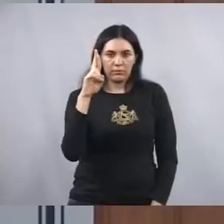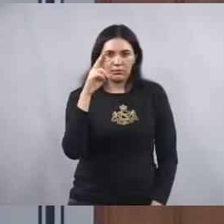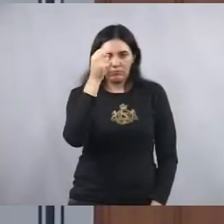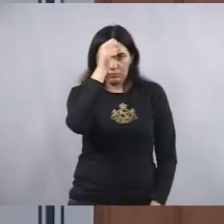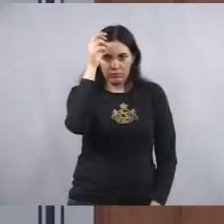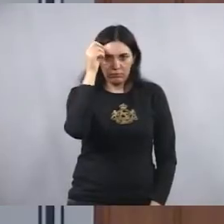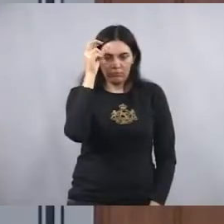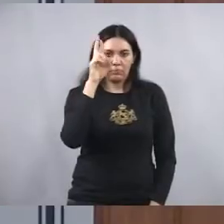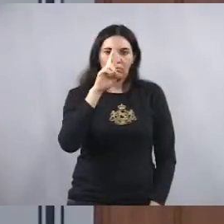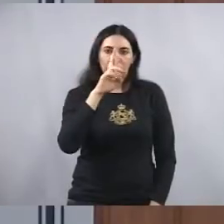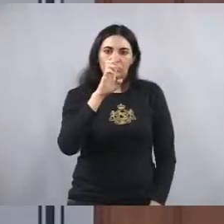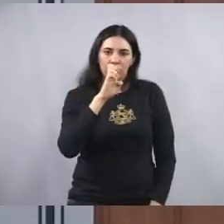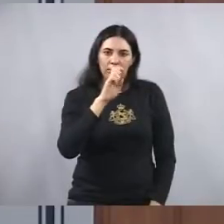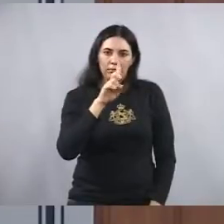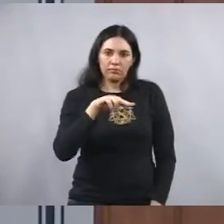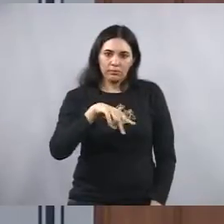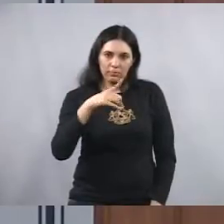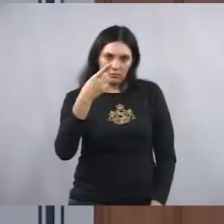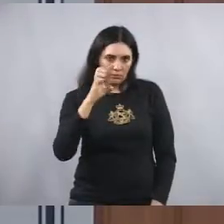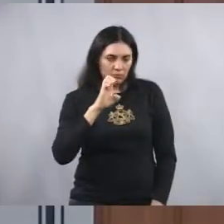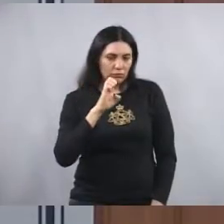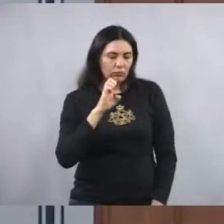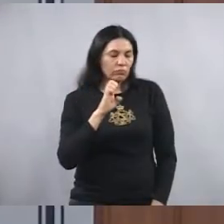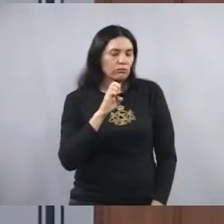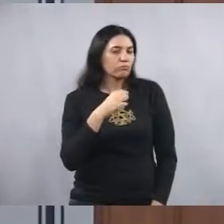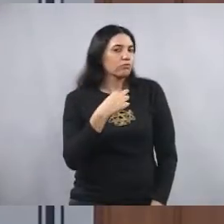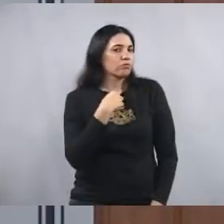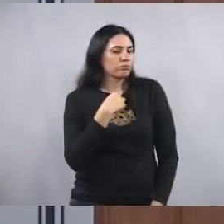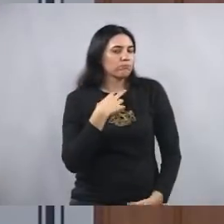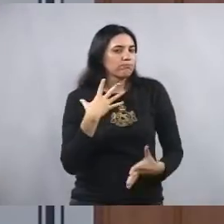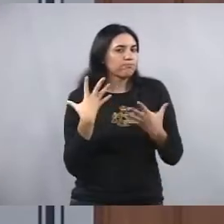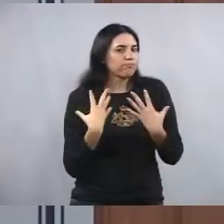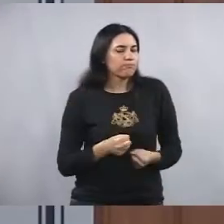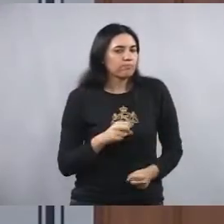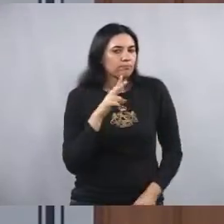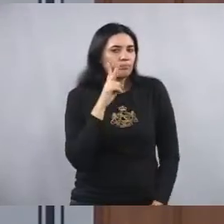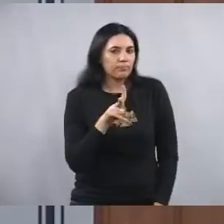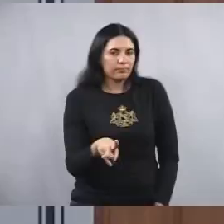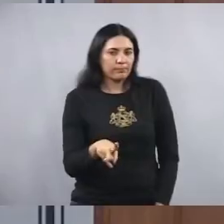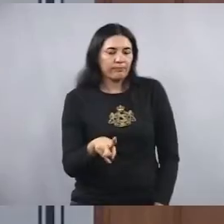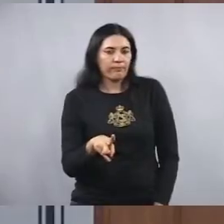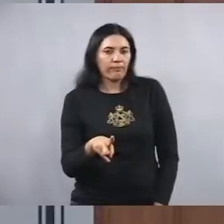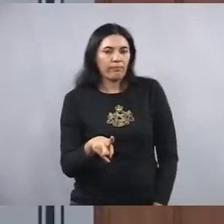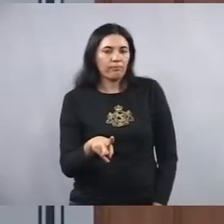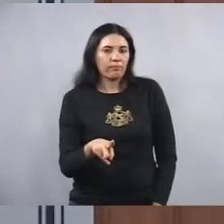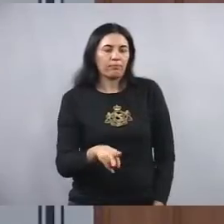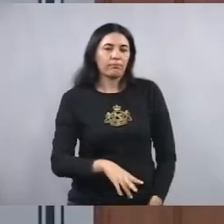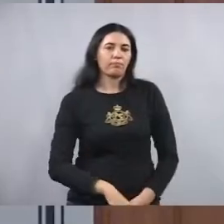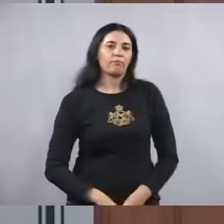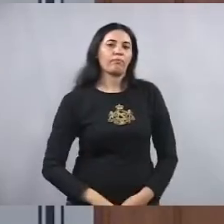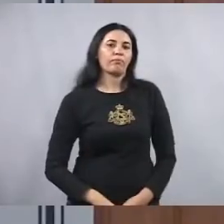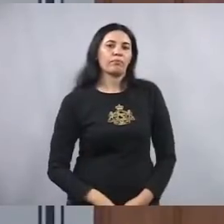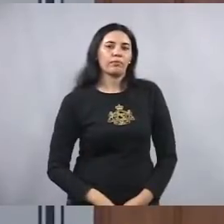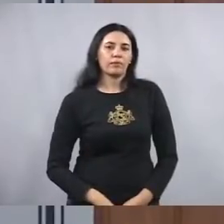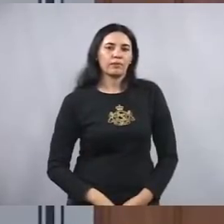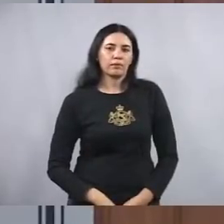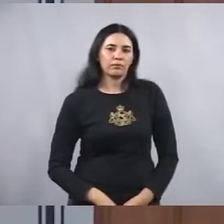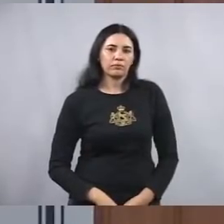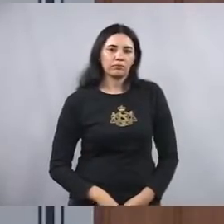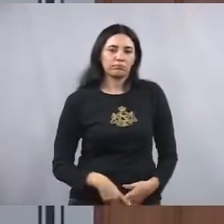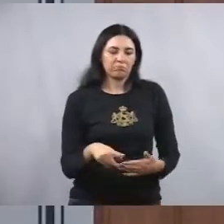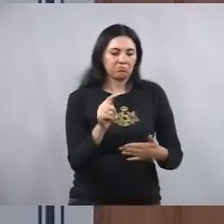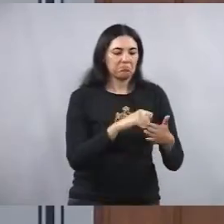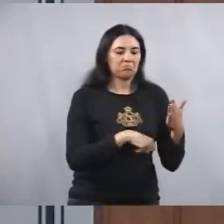Rezende nós não podemos aceitar assistir assistir as